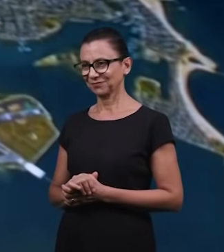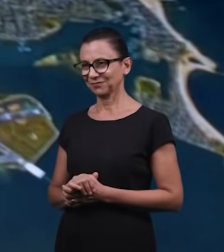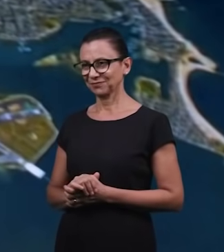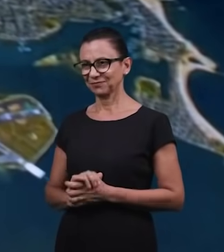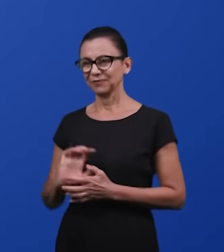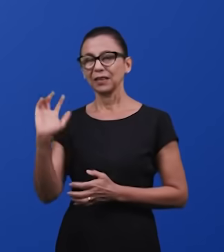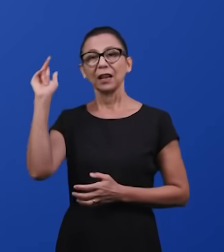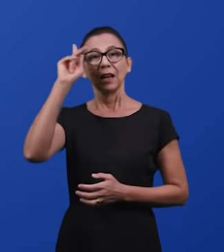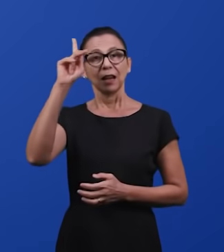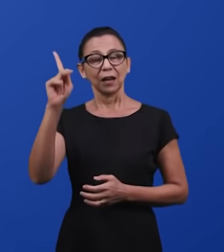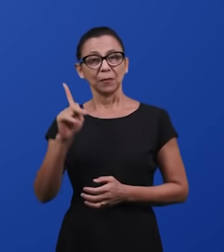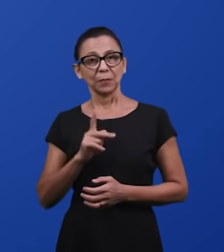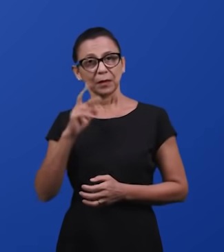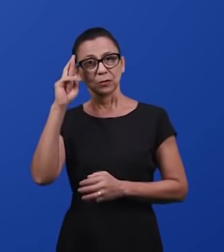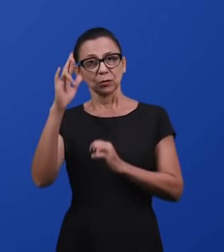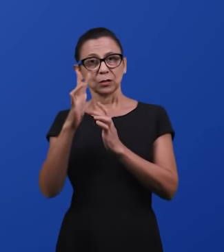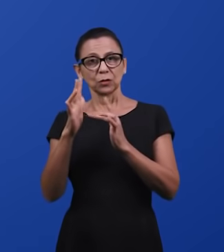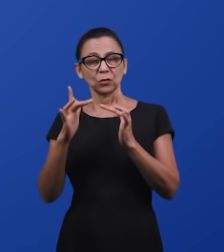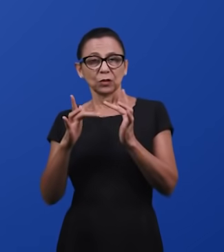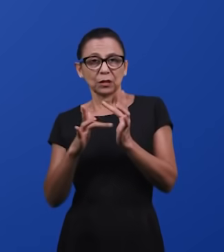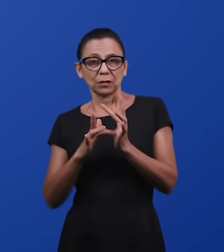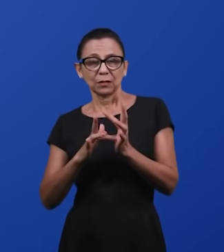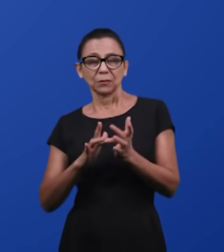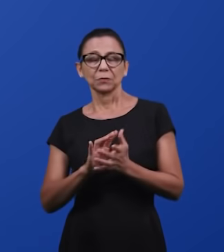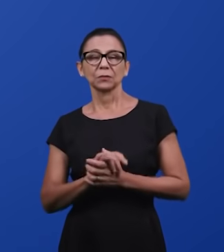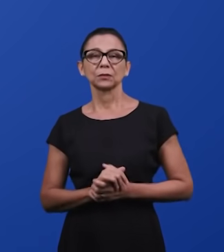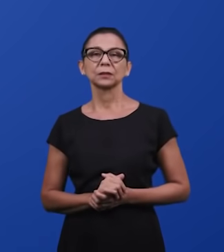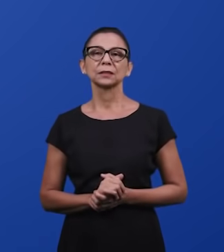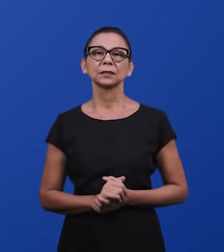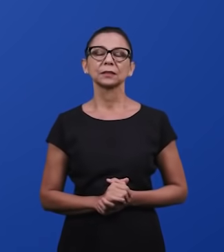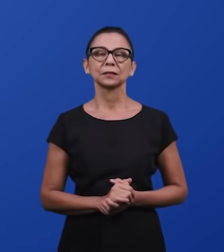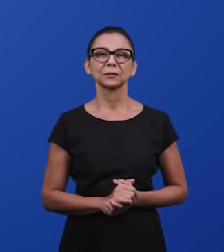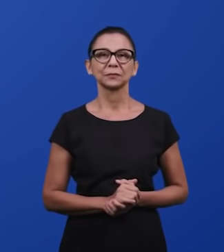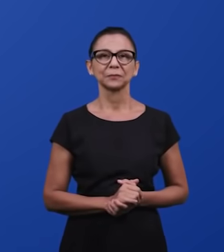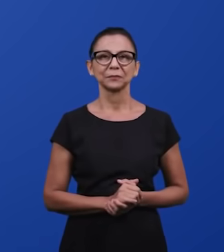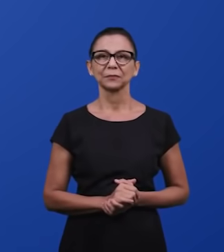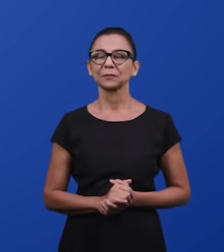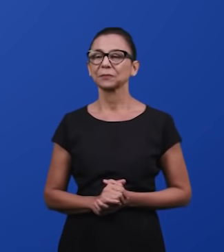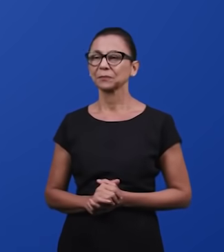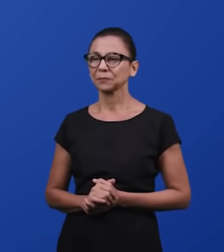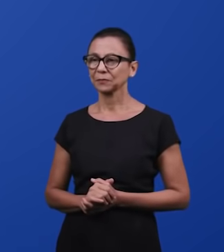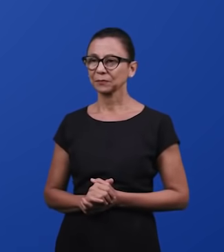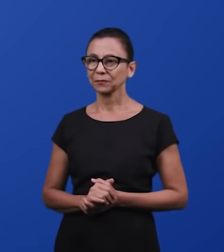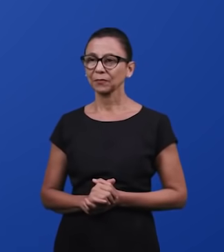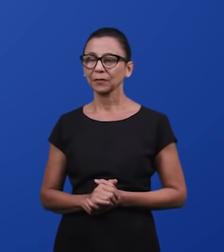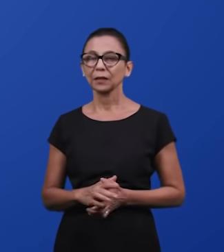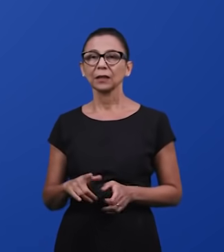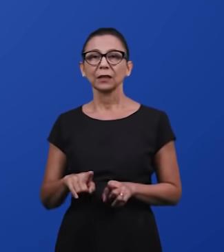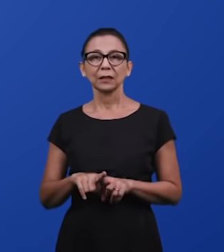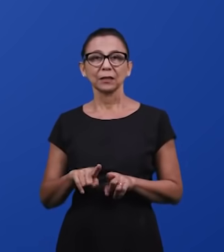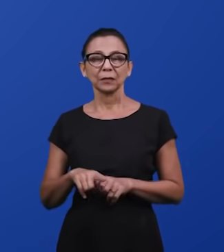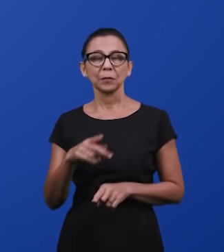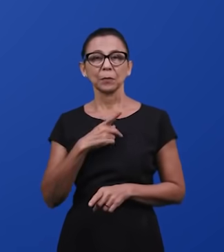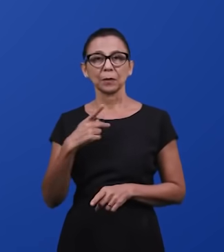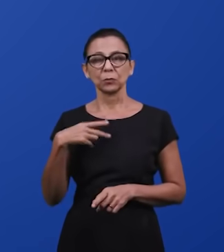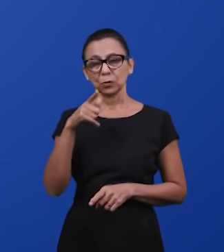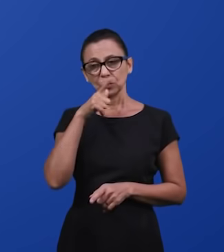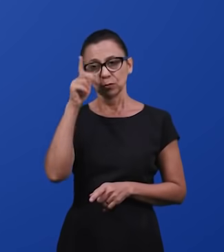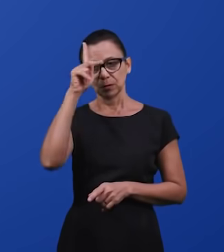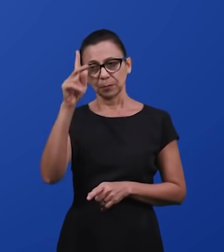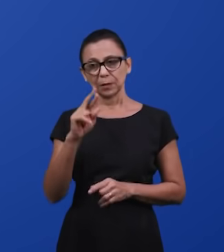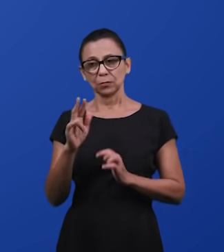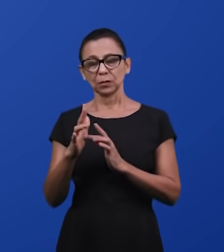Senhor Jesus. Cumprimento ao pastor Gilson e a todos que nos acompanham com a paz do Senhor Jesus. Meu nome é